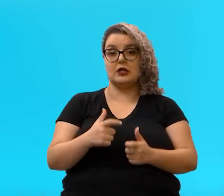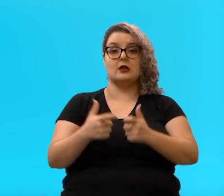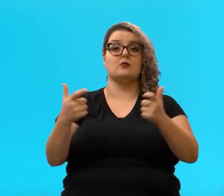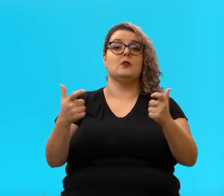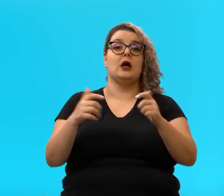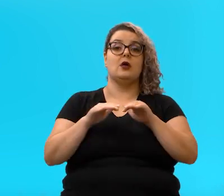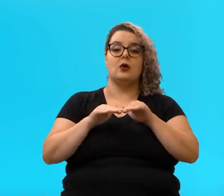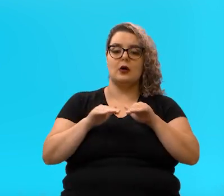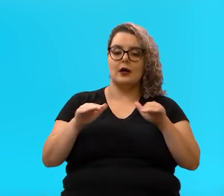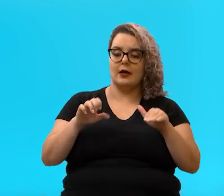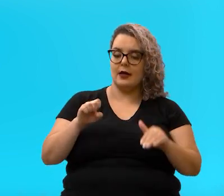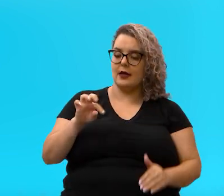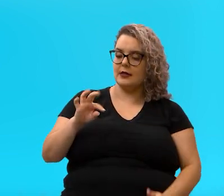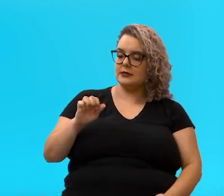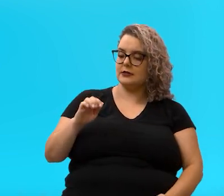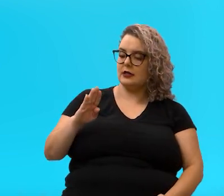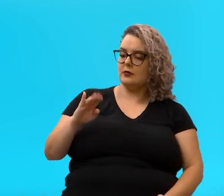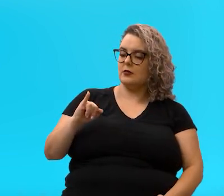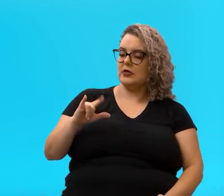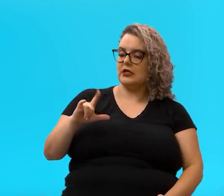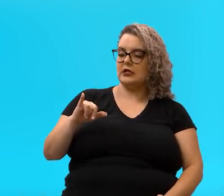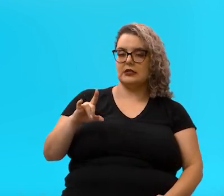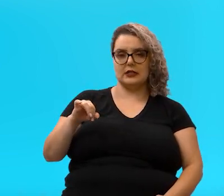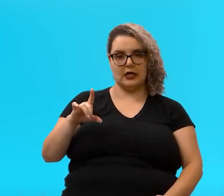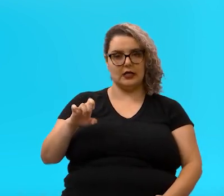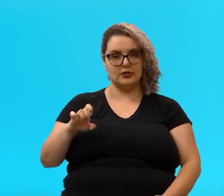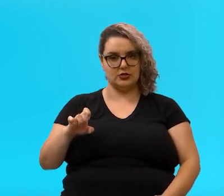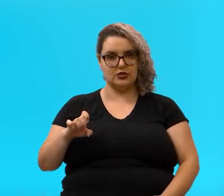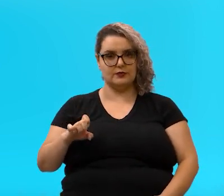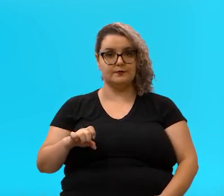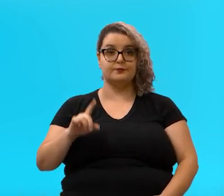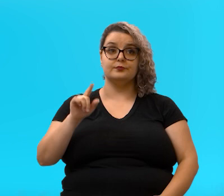maior estabilidade, porque ela